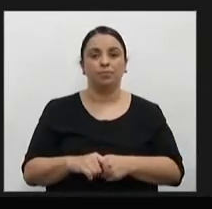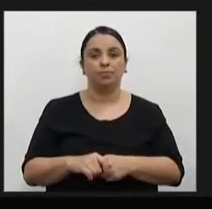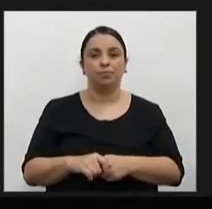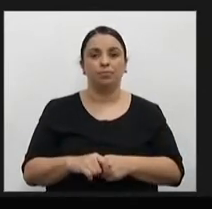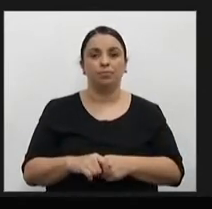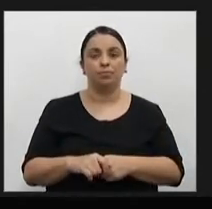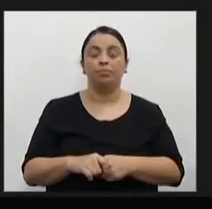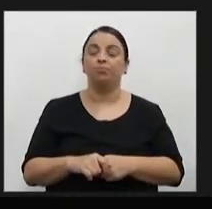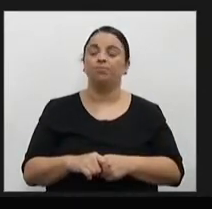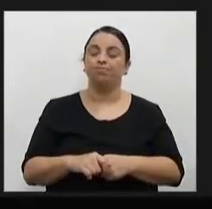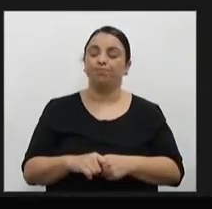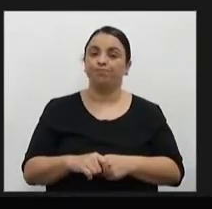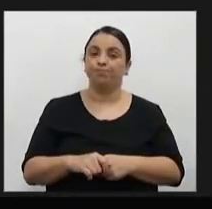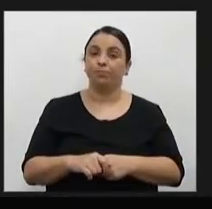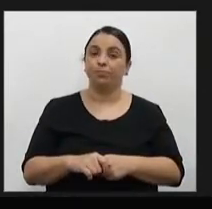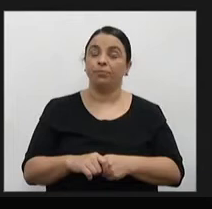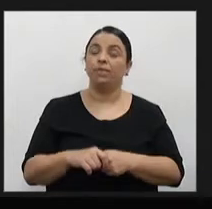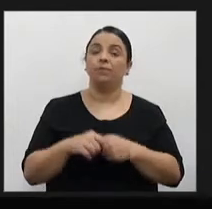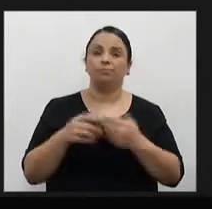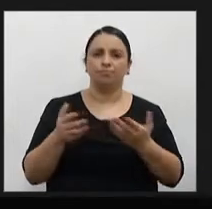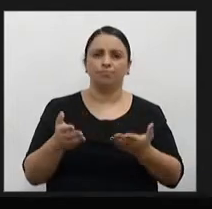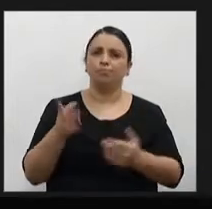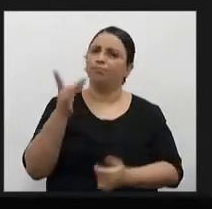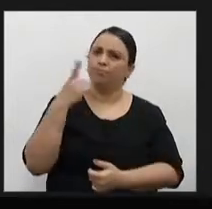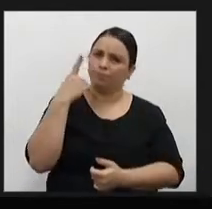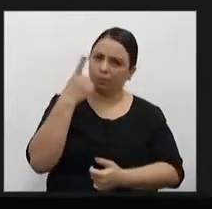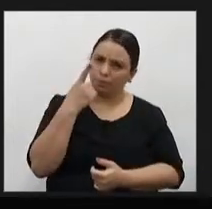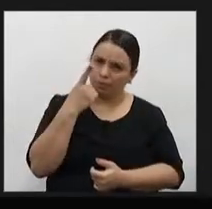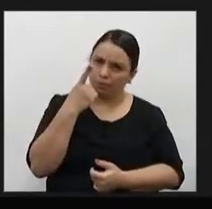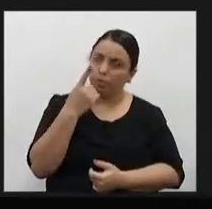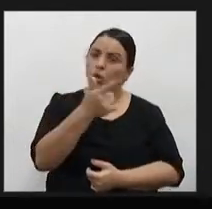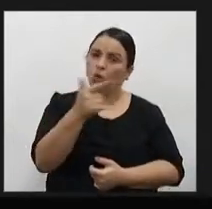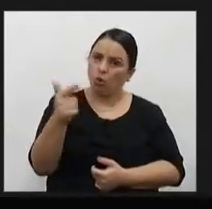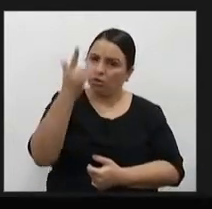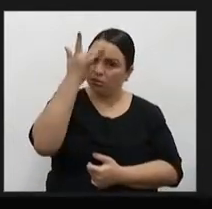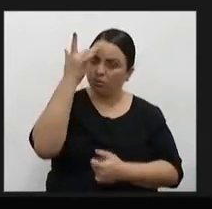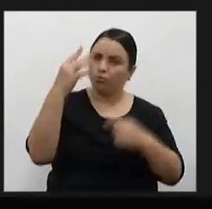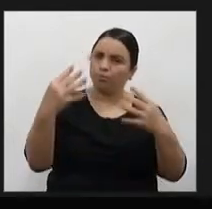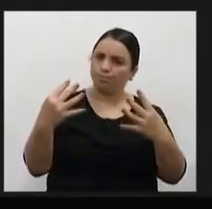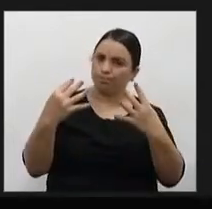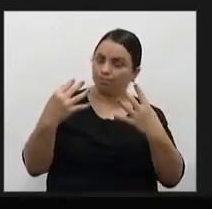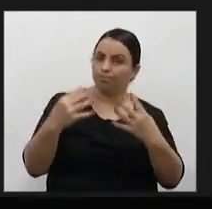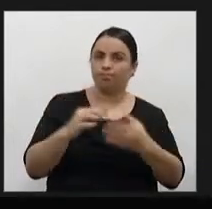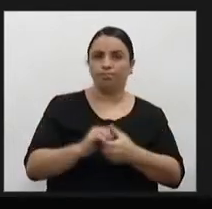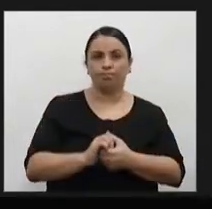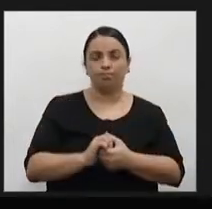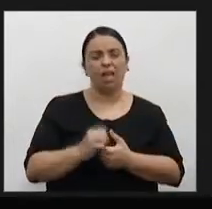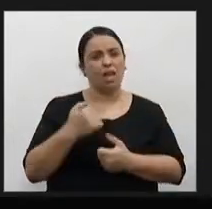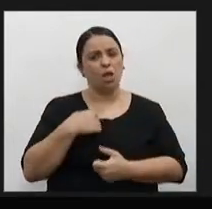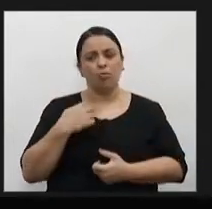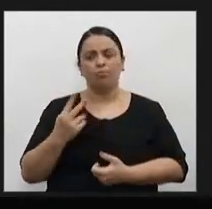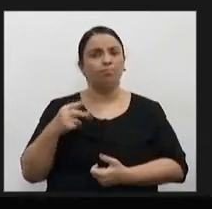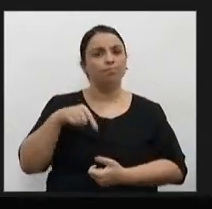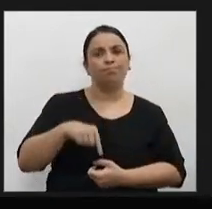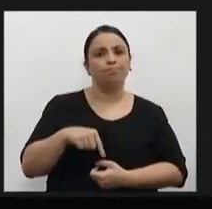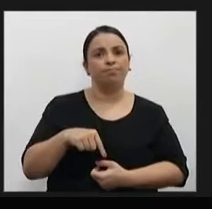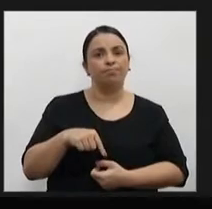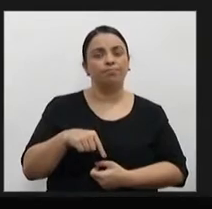Excelentíssimo, senhor deputado, e demais participantes, eu não vim aqui para pedir,